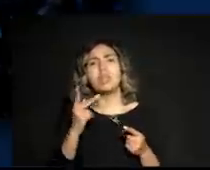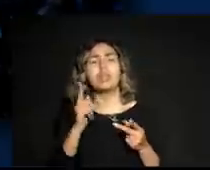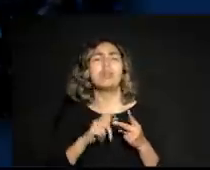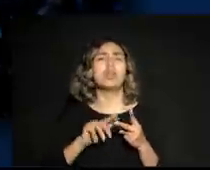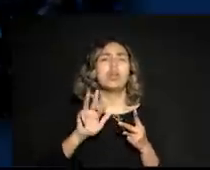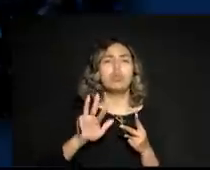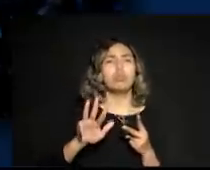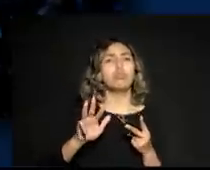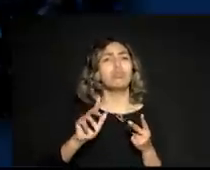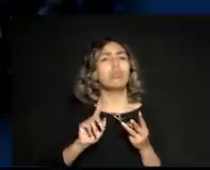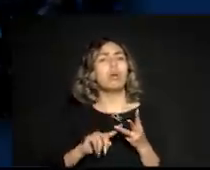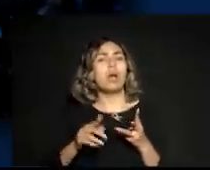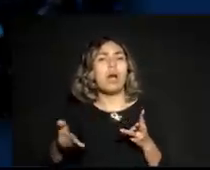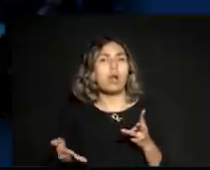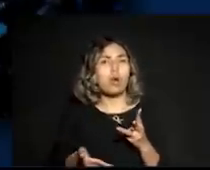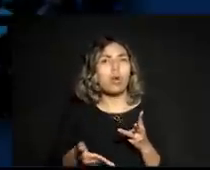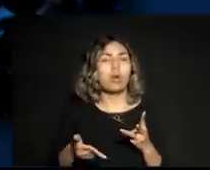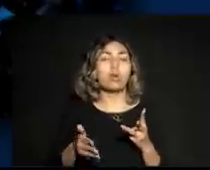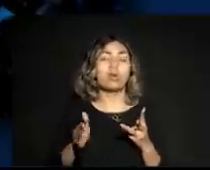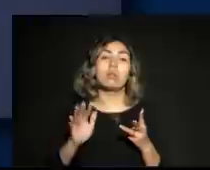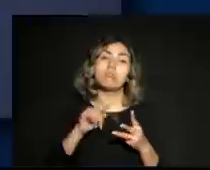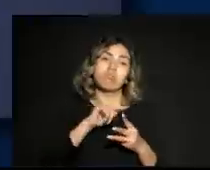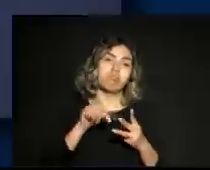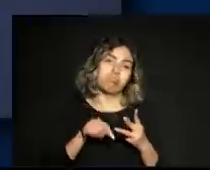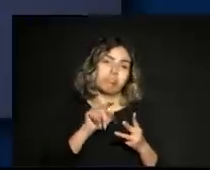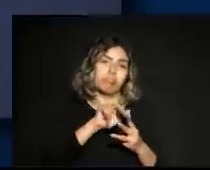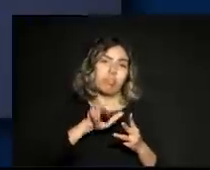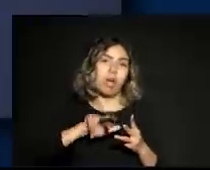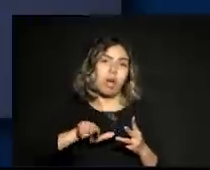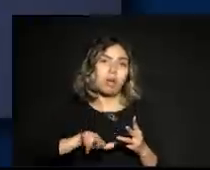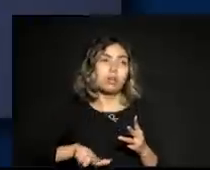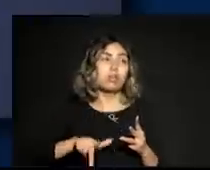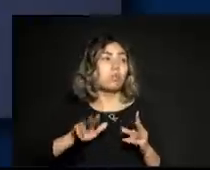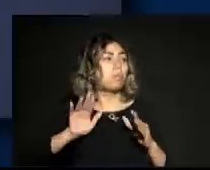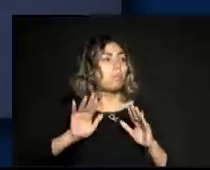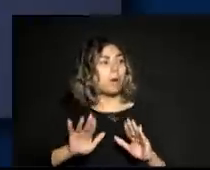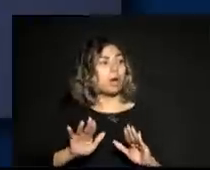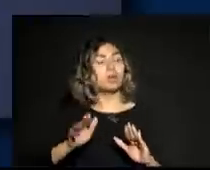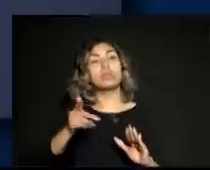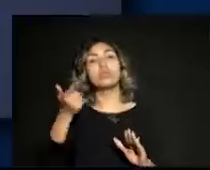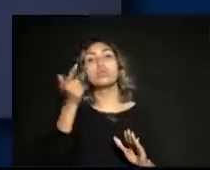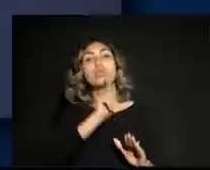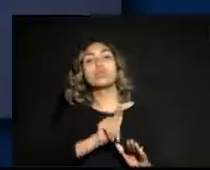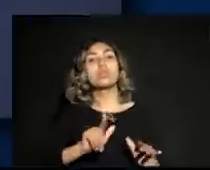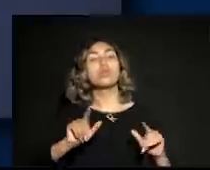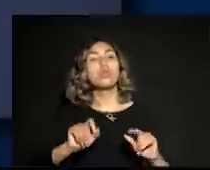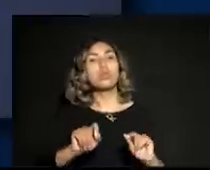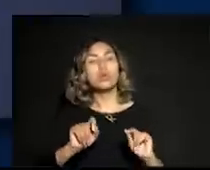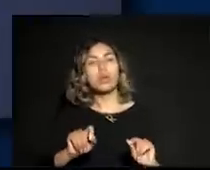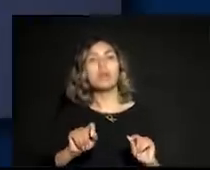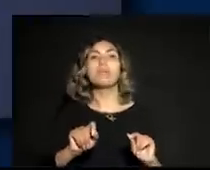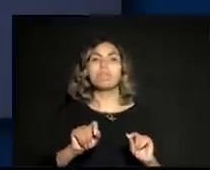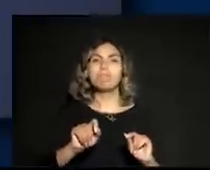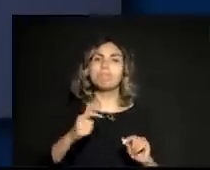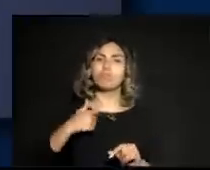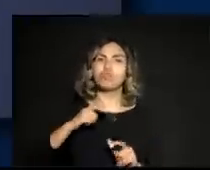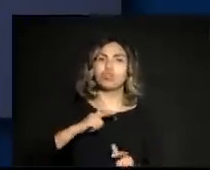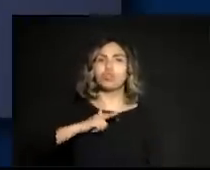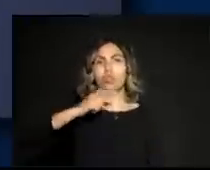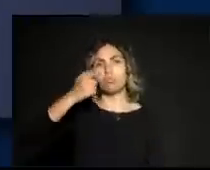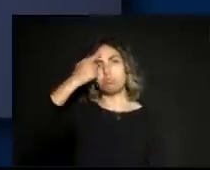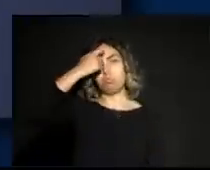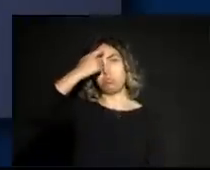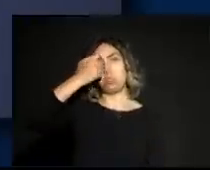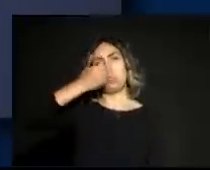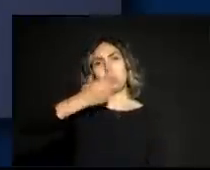governo atual mas a gente conseguiu com algum juízo e com bom